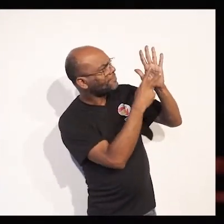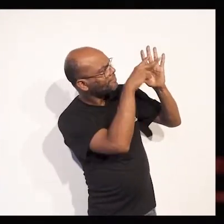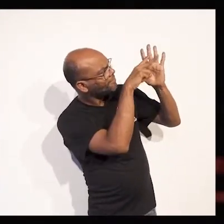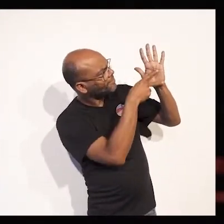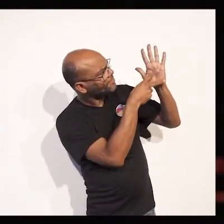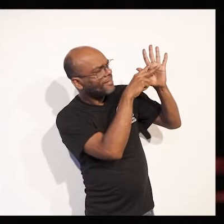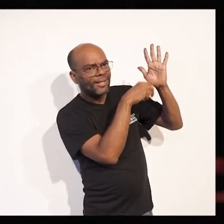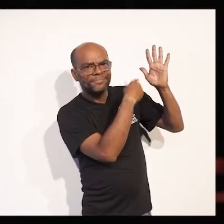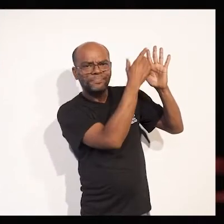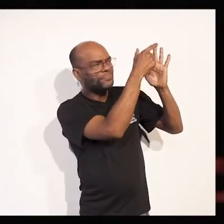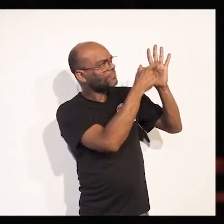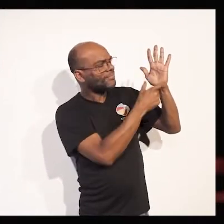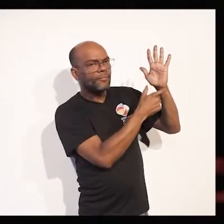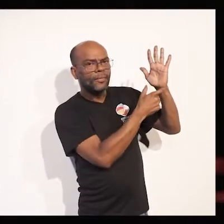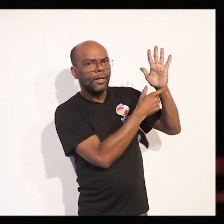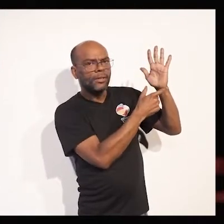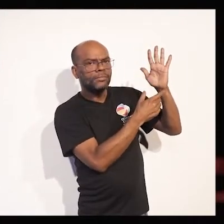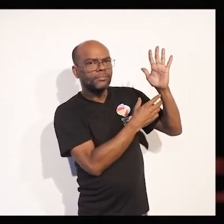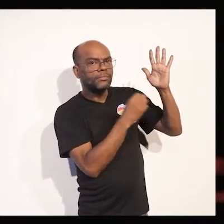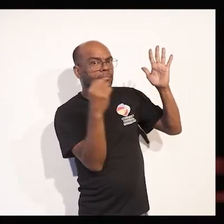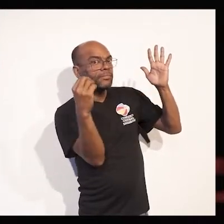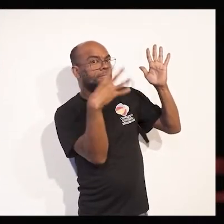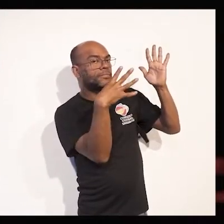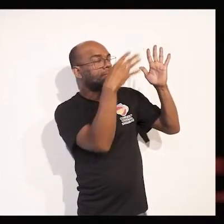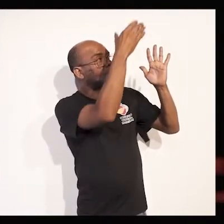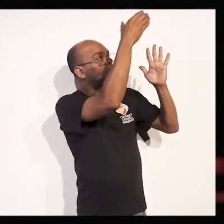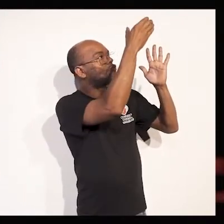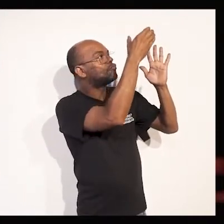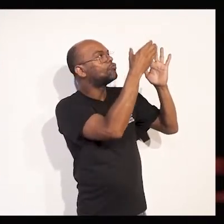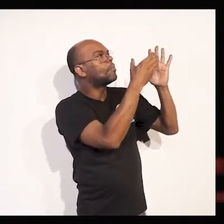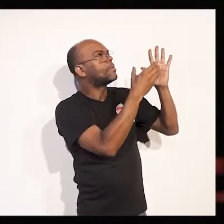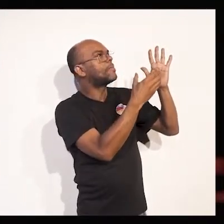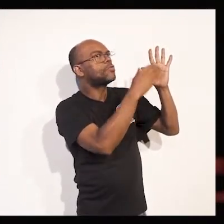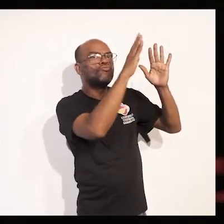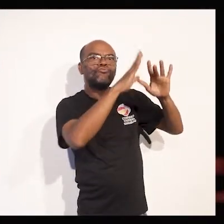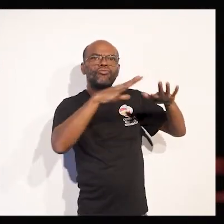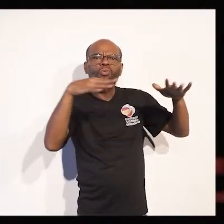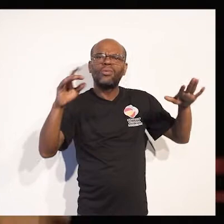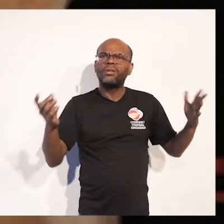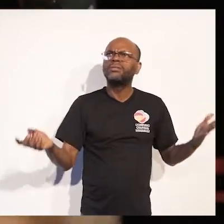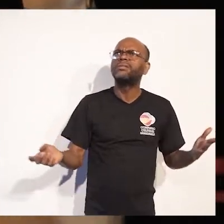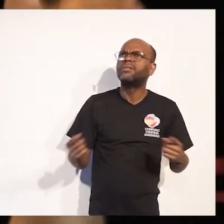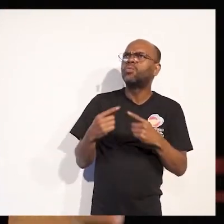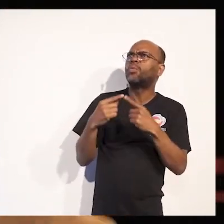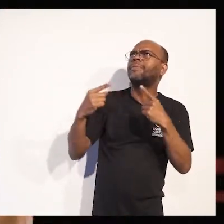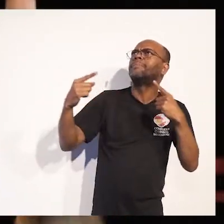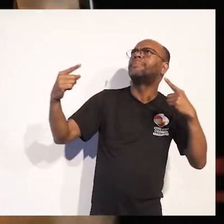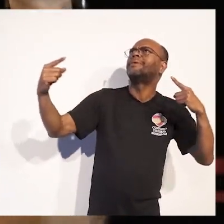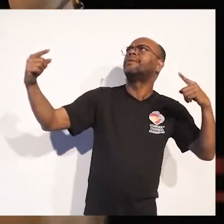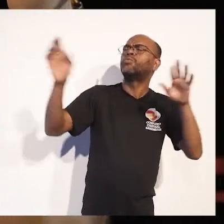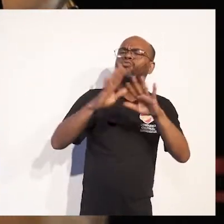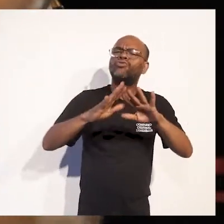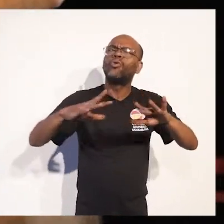raios de luz no comprimento de onda vermelho. Sabe? Comprimento de onda? Sim, lá aquele